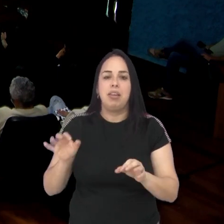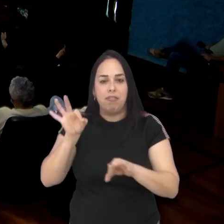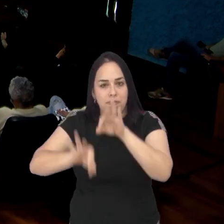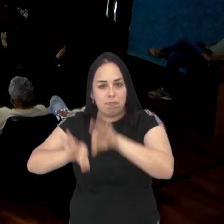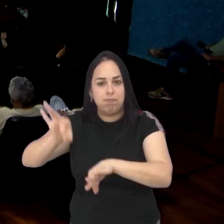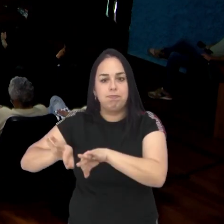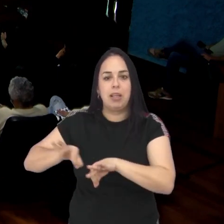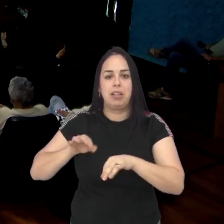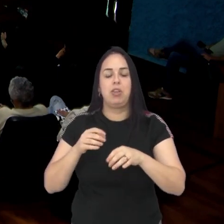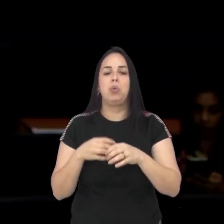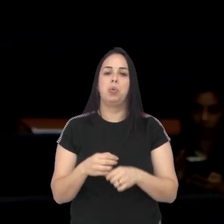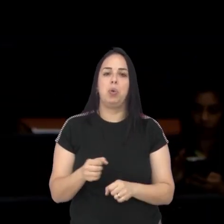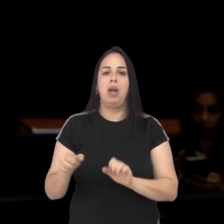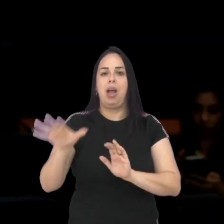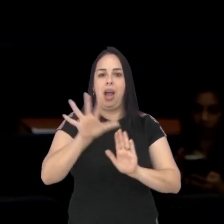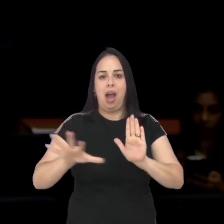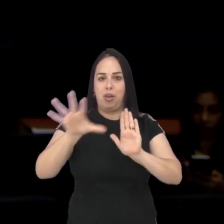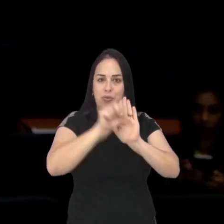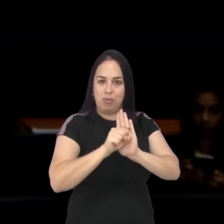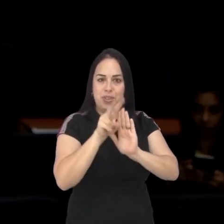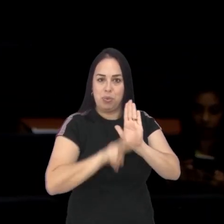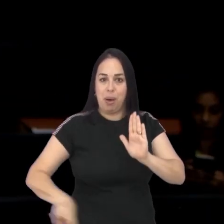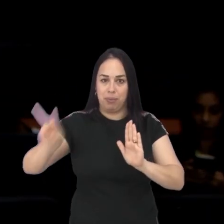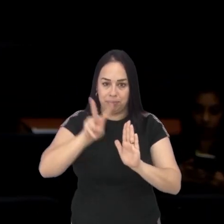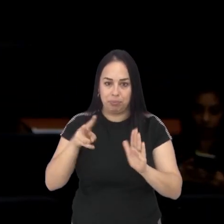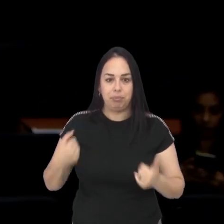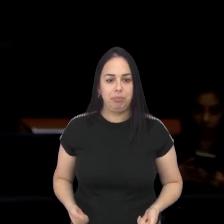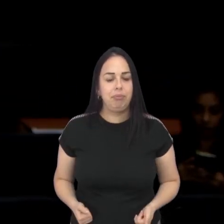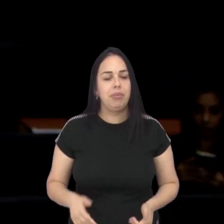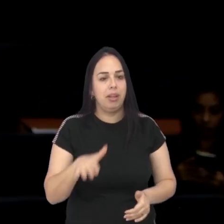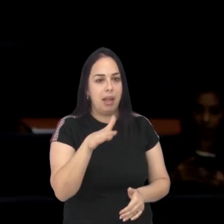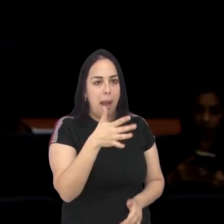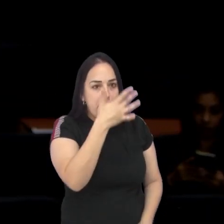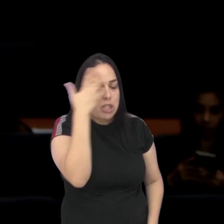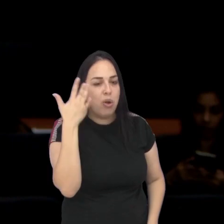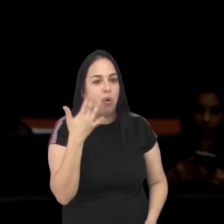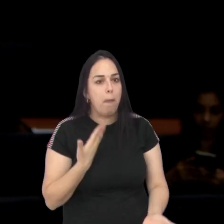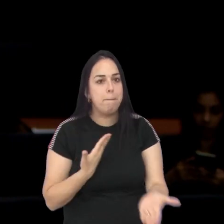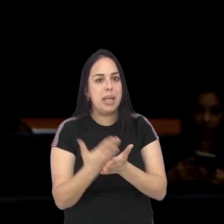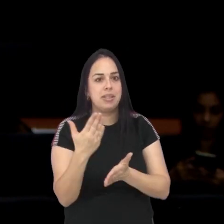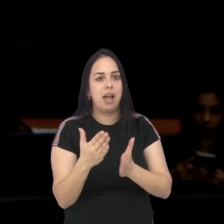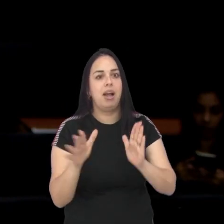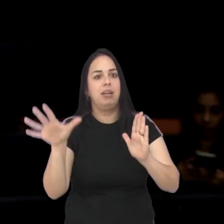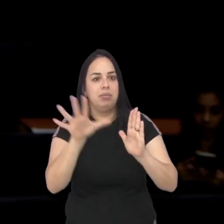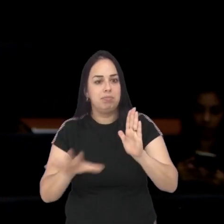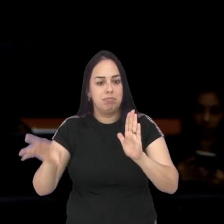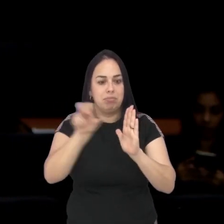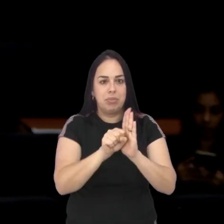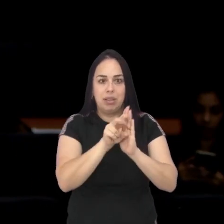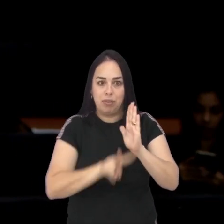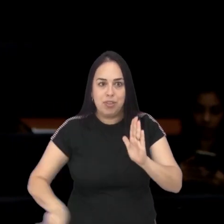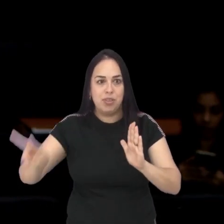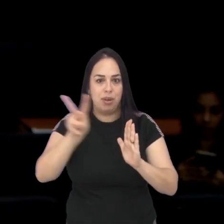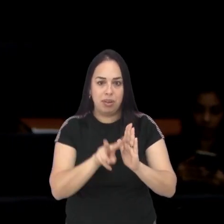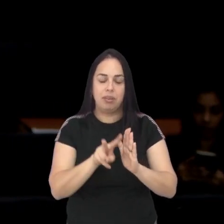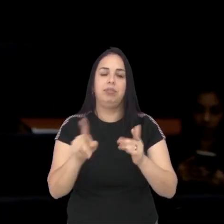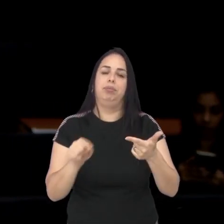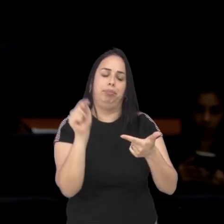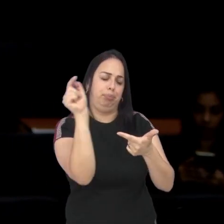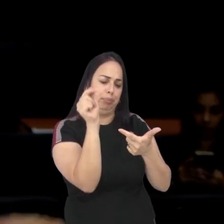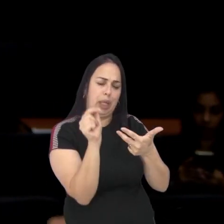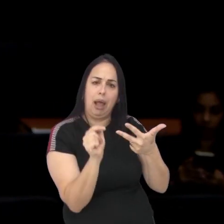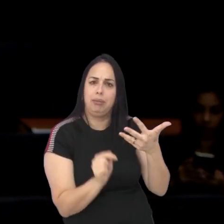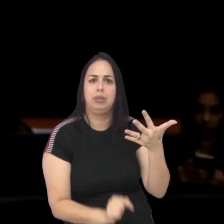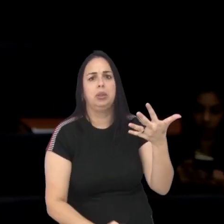cultura audiovisual. Então, para a pessoa ter esse ponto de partida nessa área do audiovisual, que é a área do museu. Então, é fotografia, é